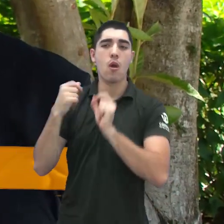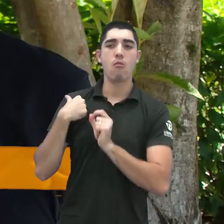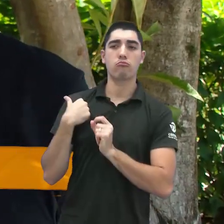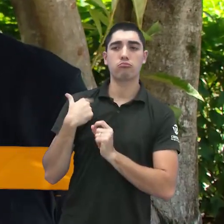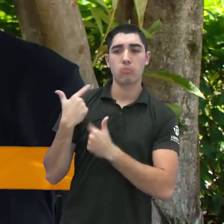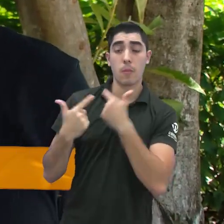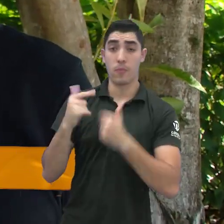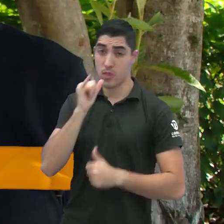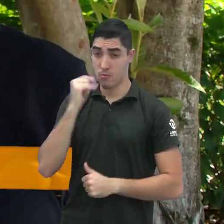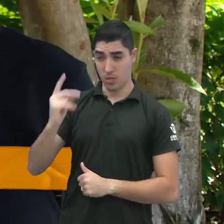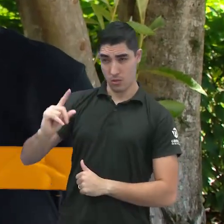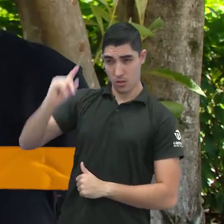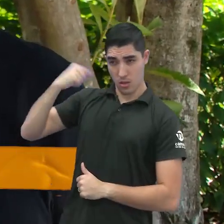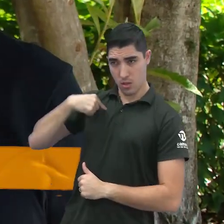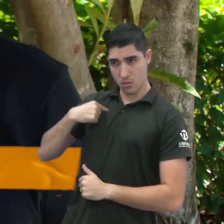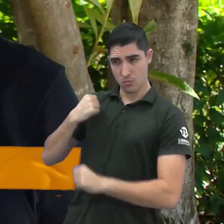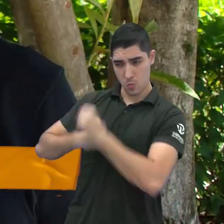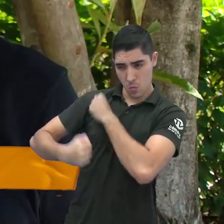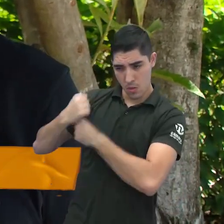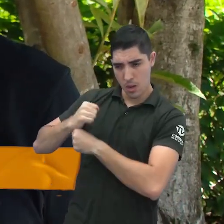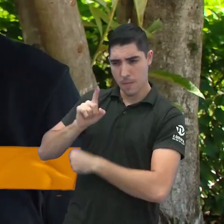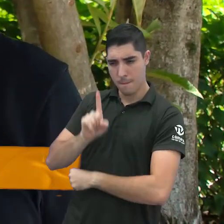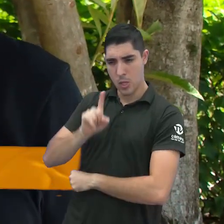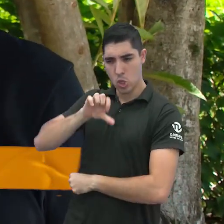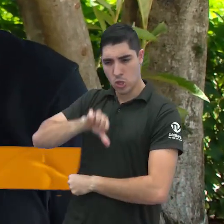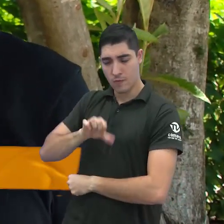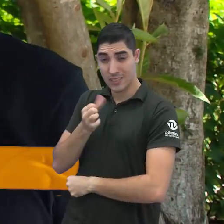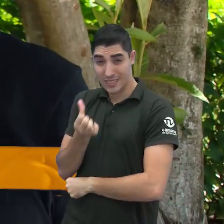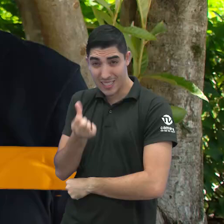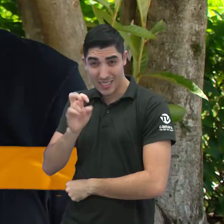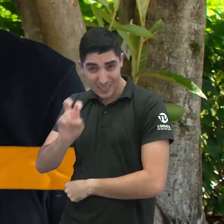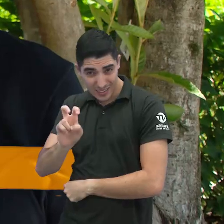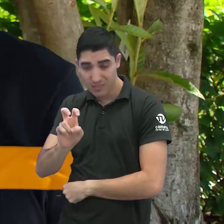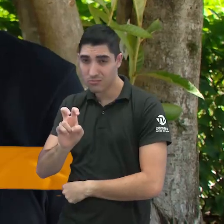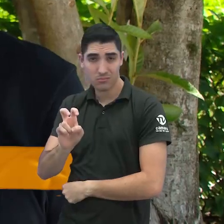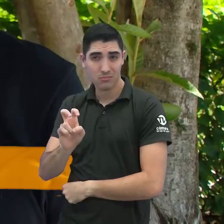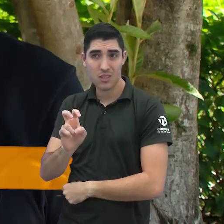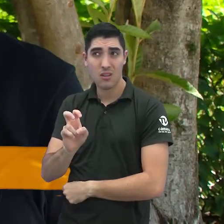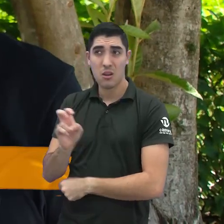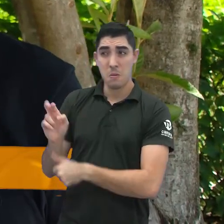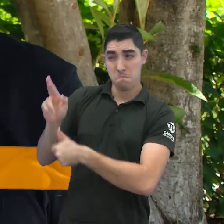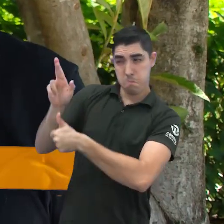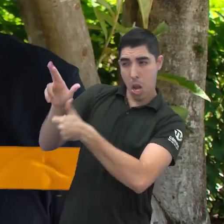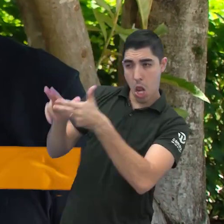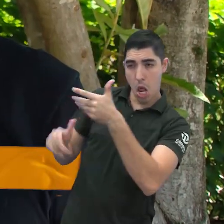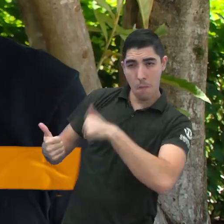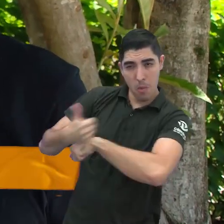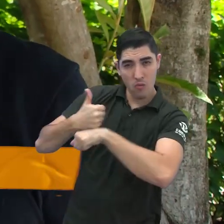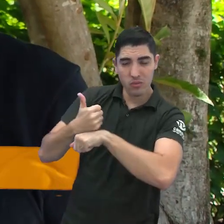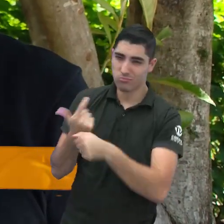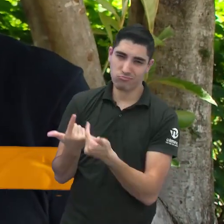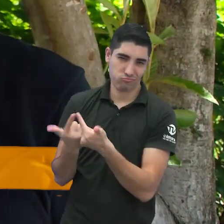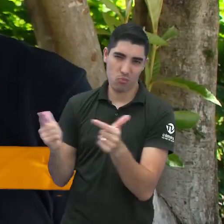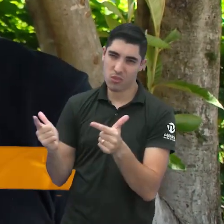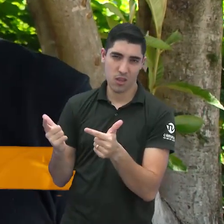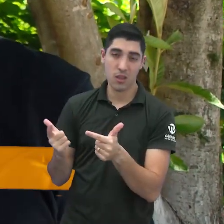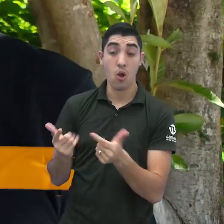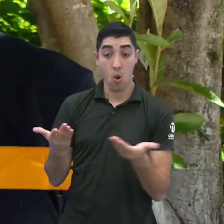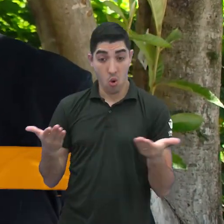Na minha época, 1965, não tinha muitas opções, mas hoje